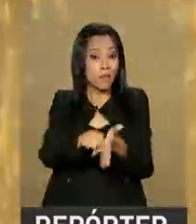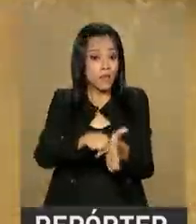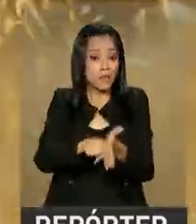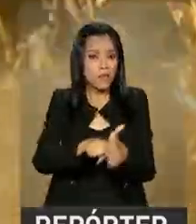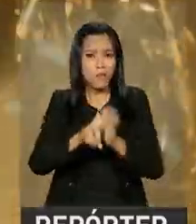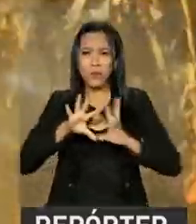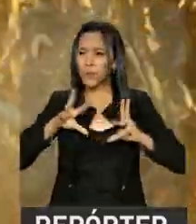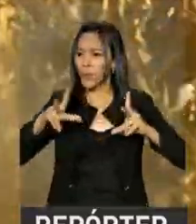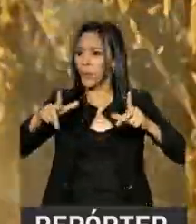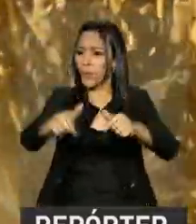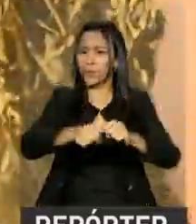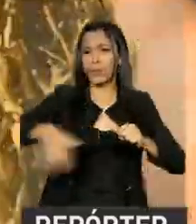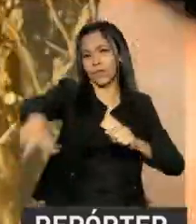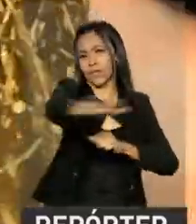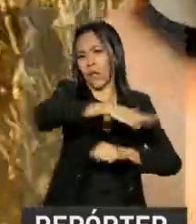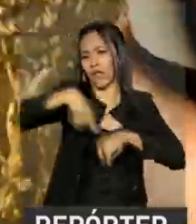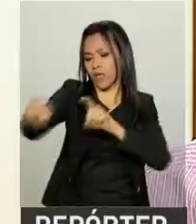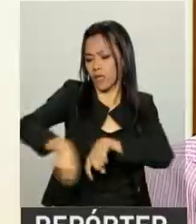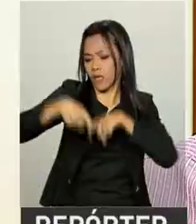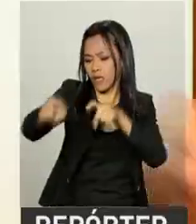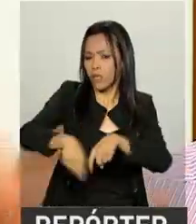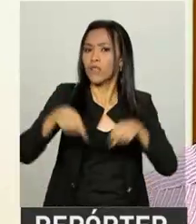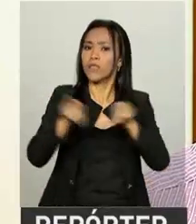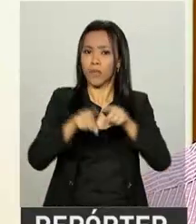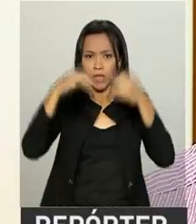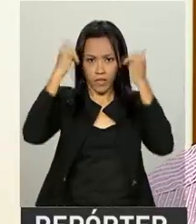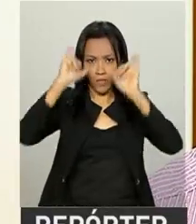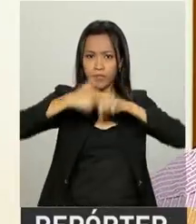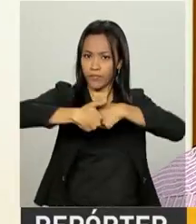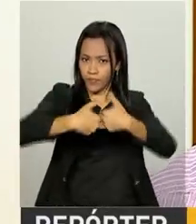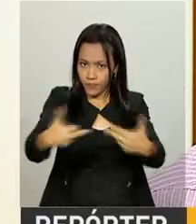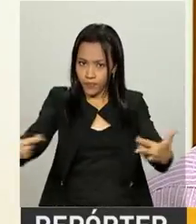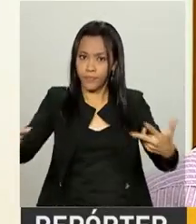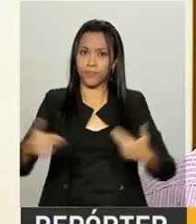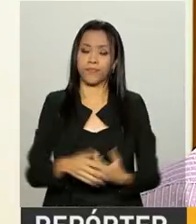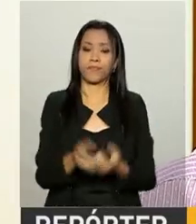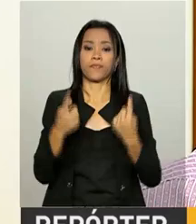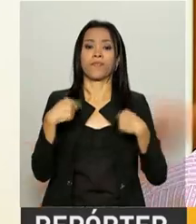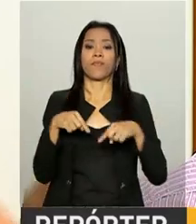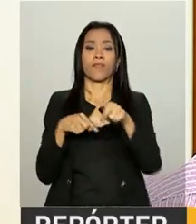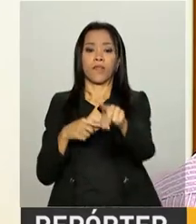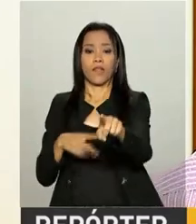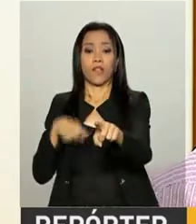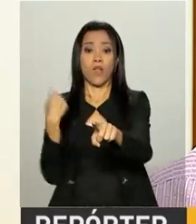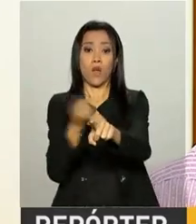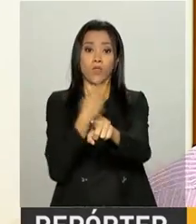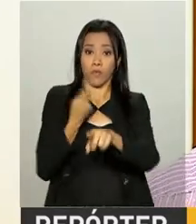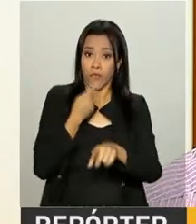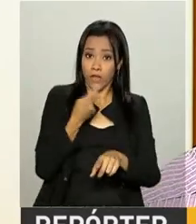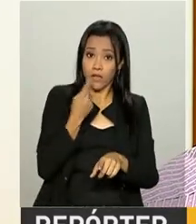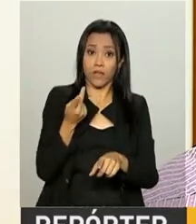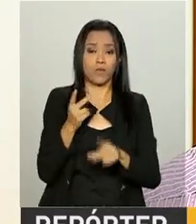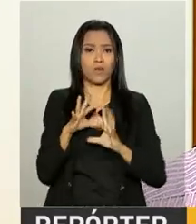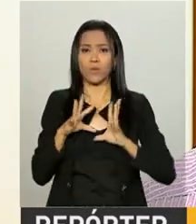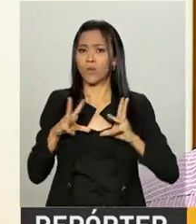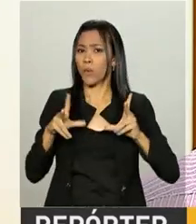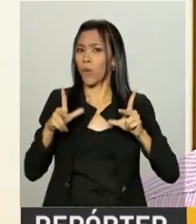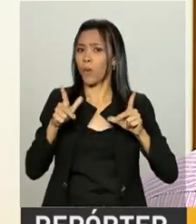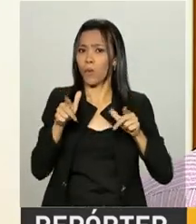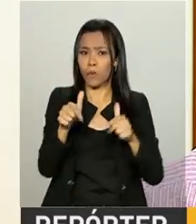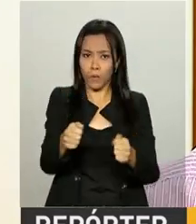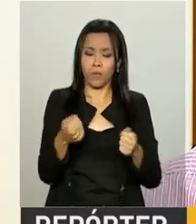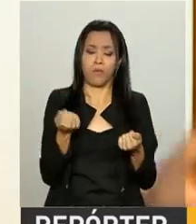produtos das lavouras e da pecuária mesmo que nós somos falo no e envolve todos os tamanhos de produtores